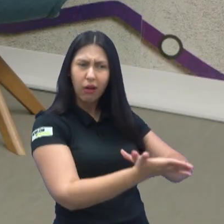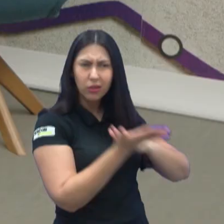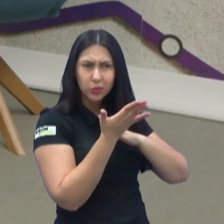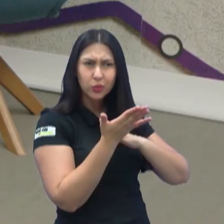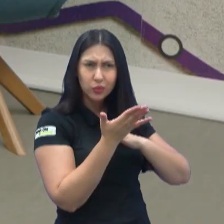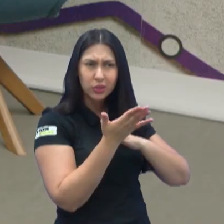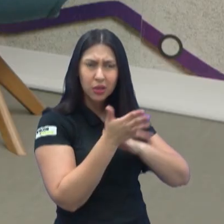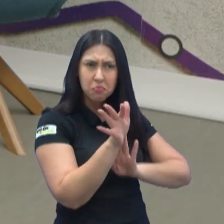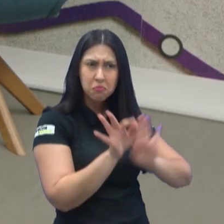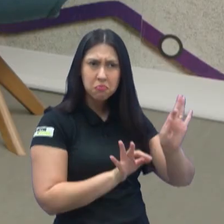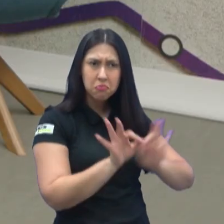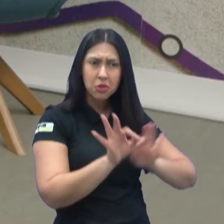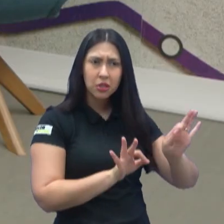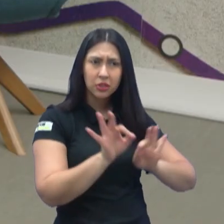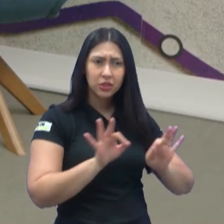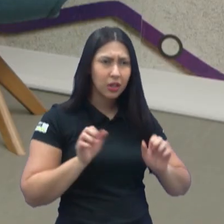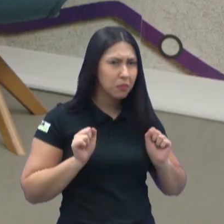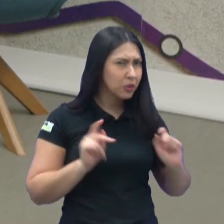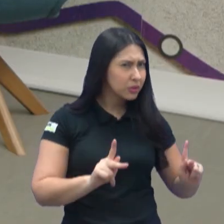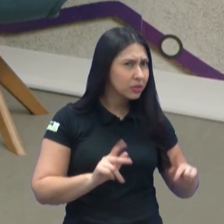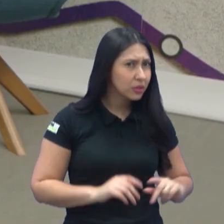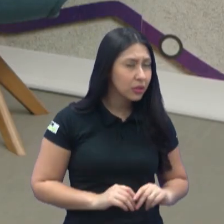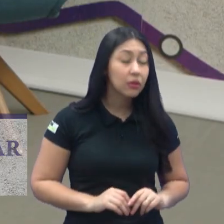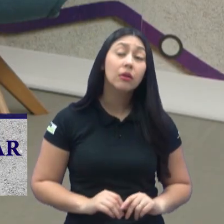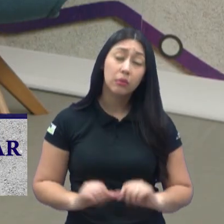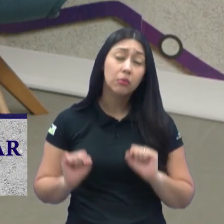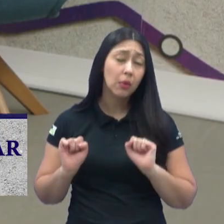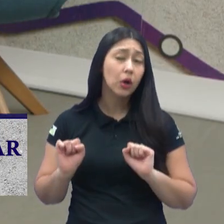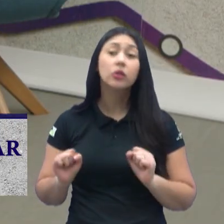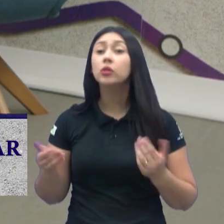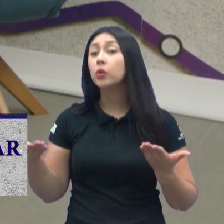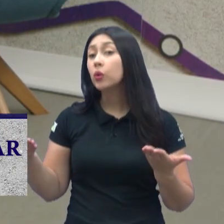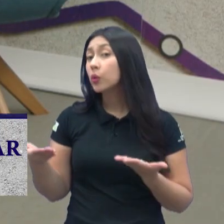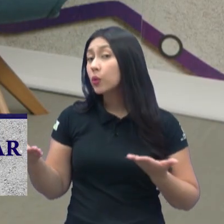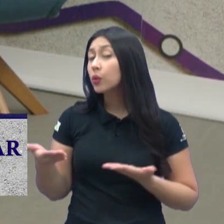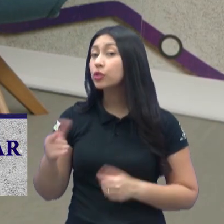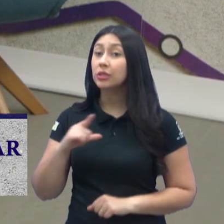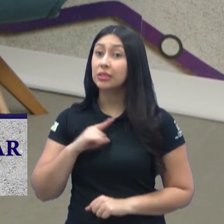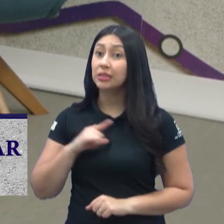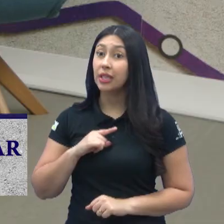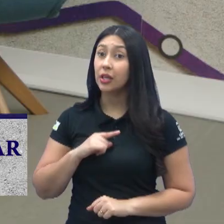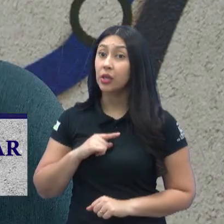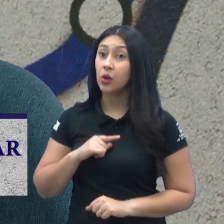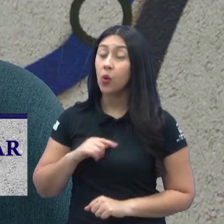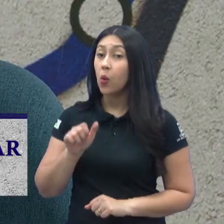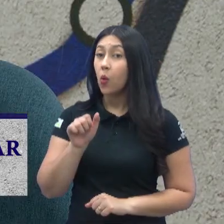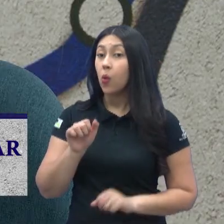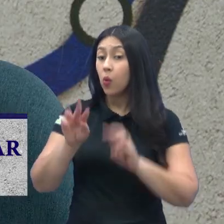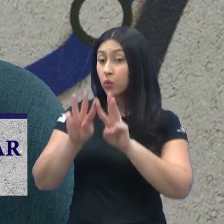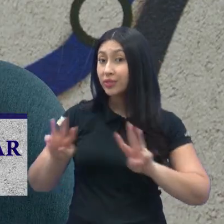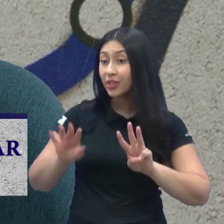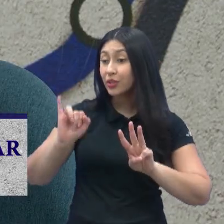no planejamento da aposentadoria? Pode, assim, hoje a gente tem o Meu INSS, né, que é um canal do